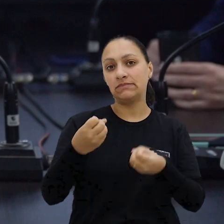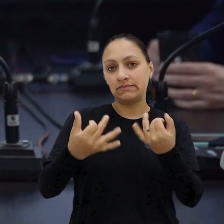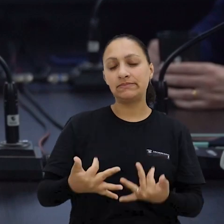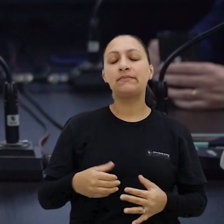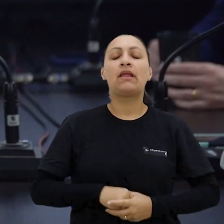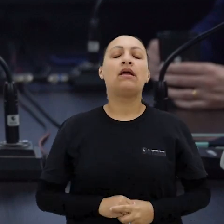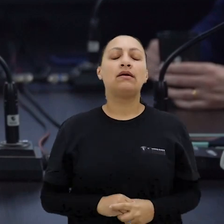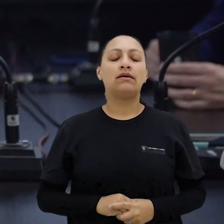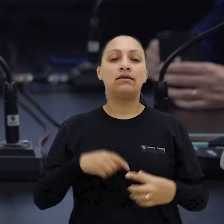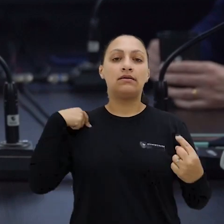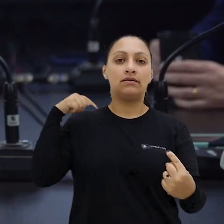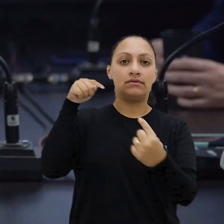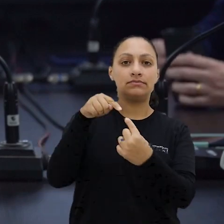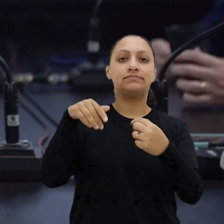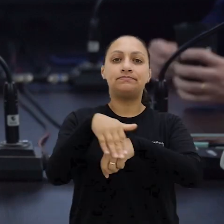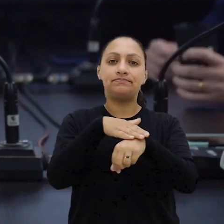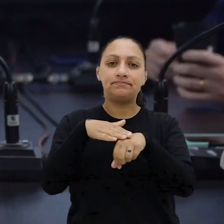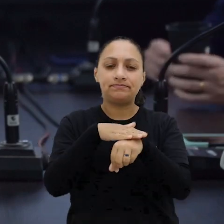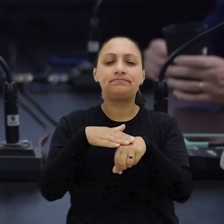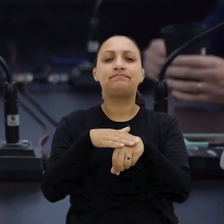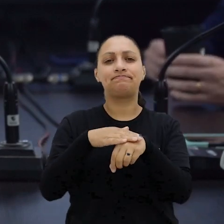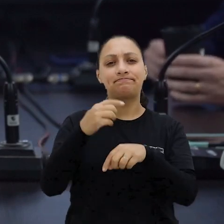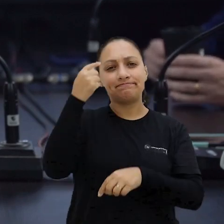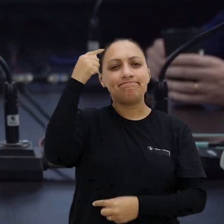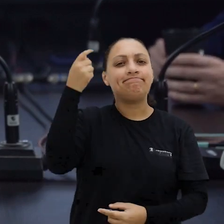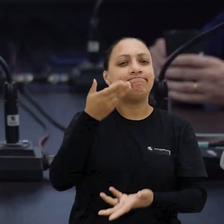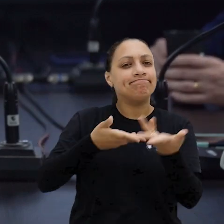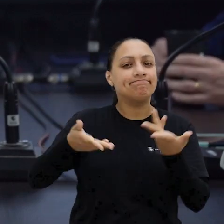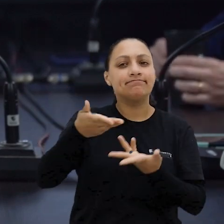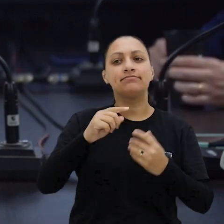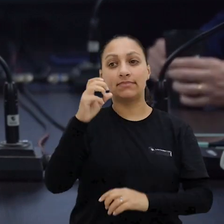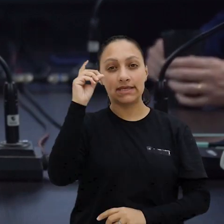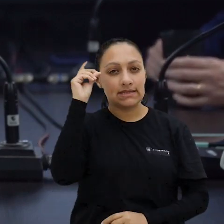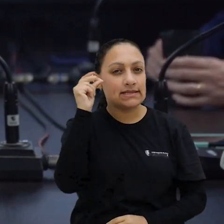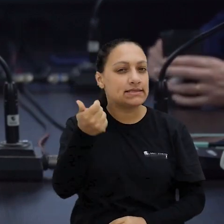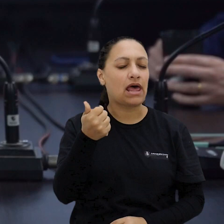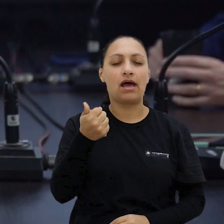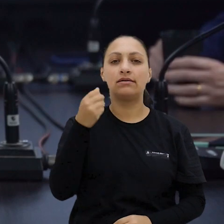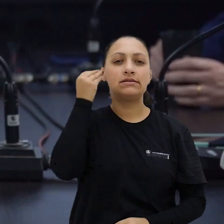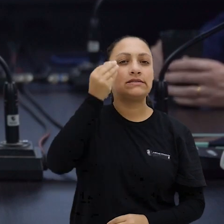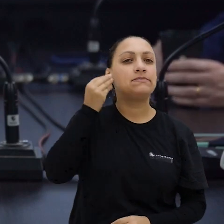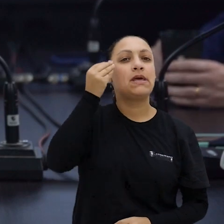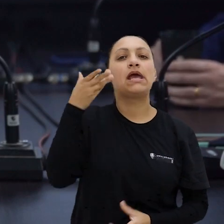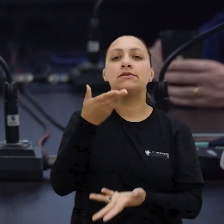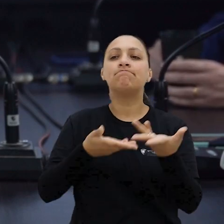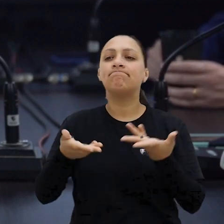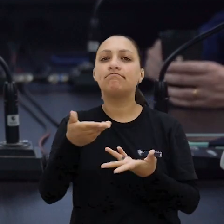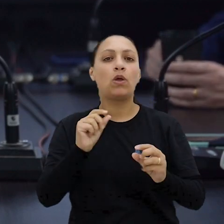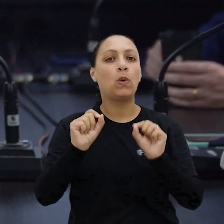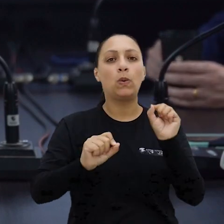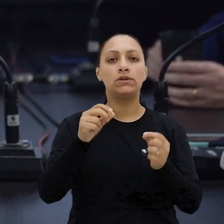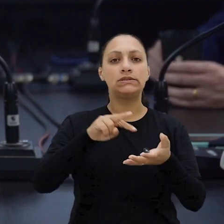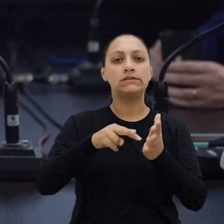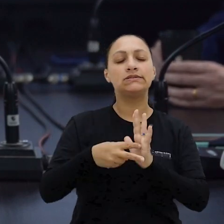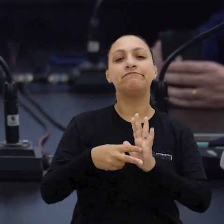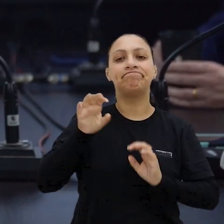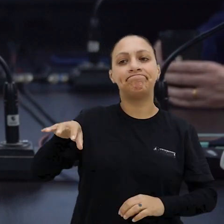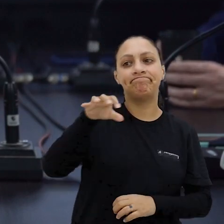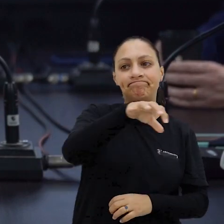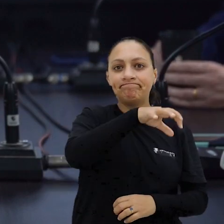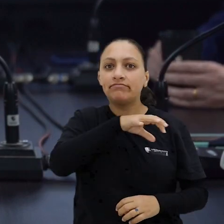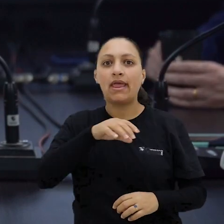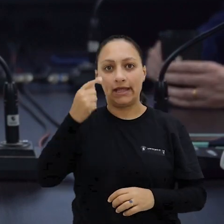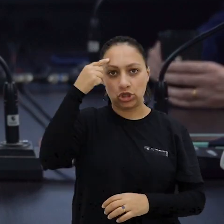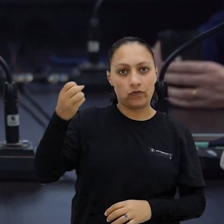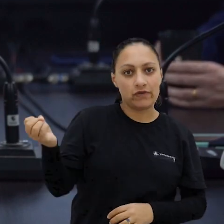pouquinho. Ele tem o objetivo de a gente conversar mesmo, trocar ideias, gerar insights, trazer experiências sobre o que é o ecossistema de inovação, o